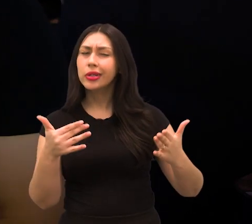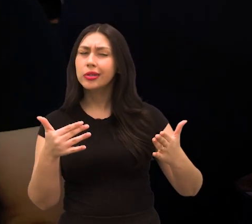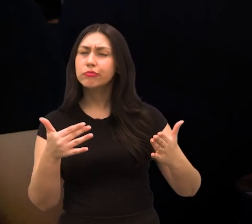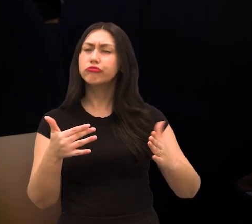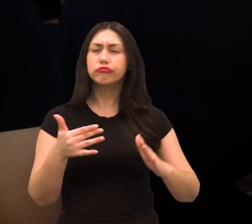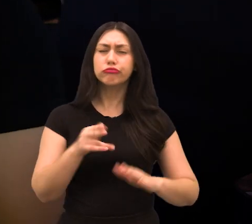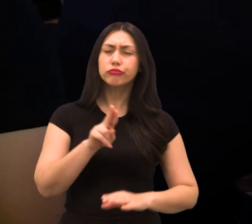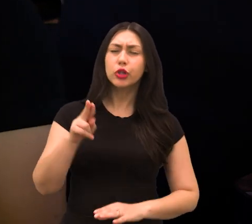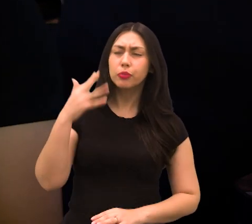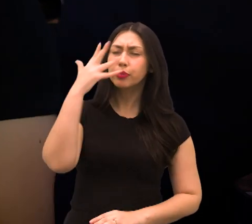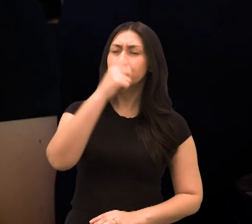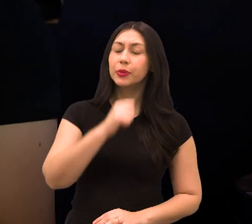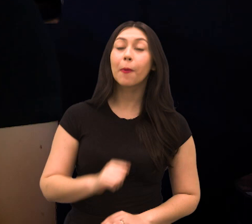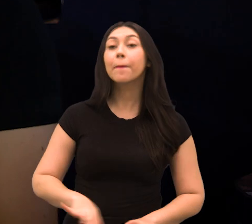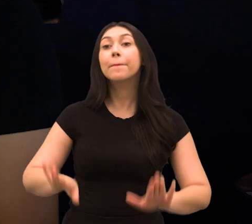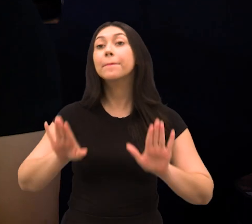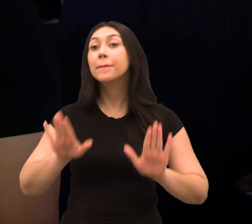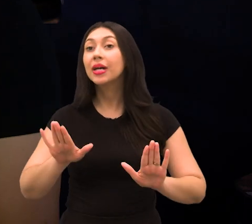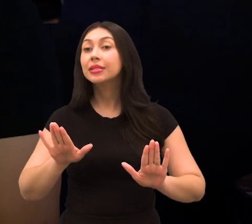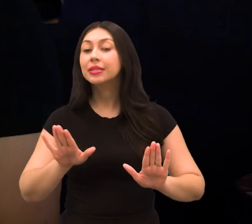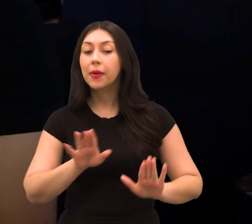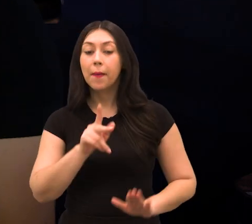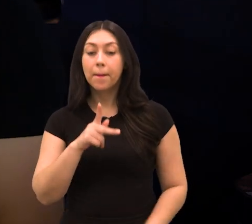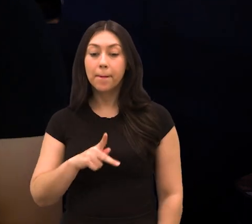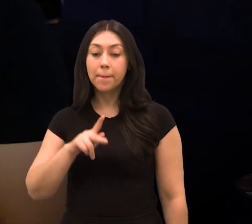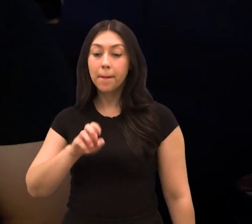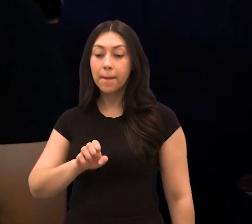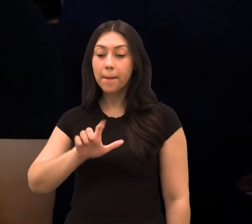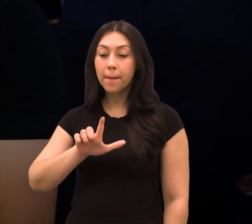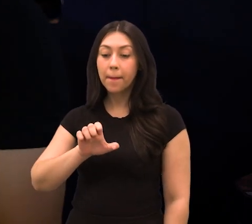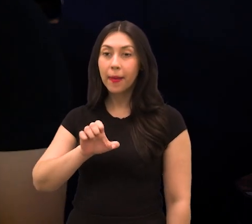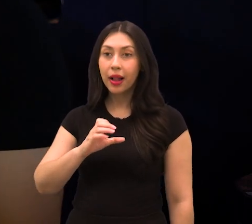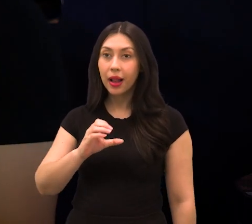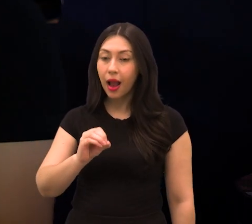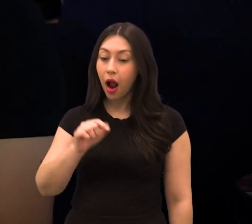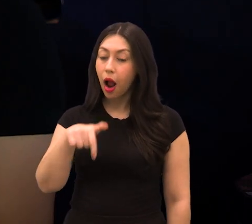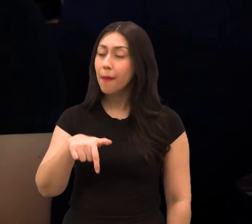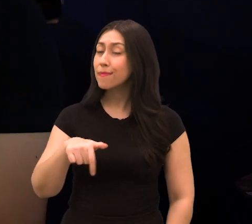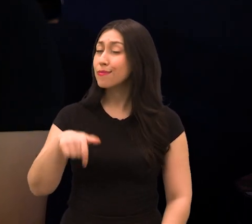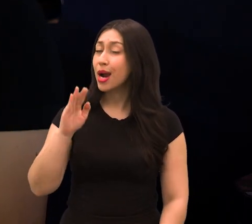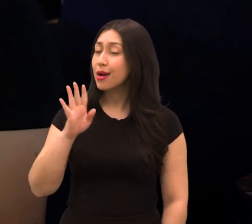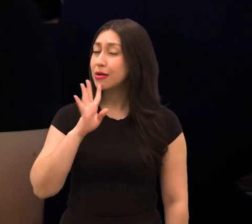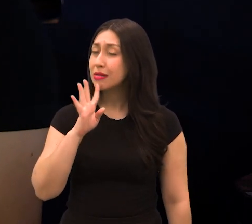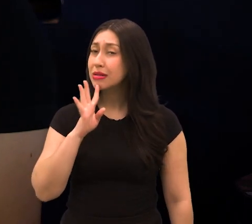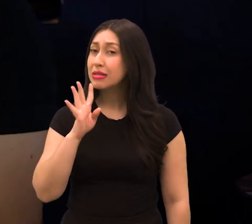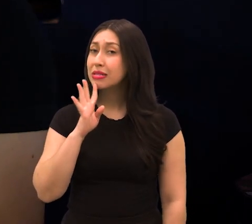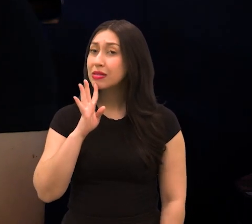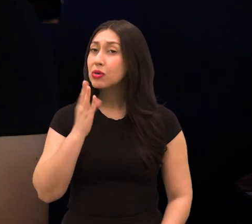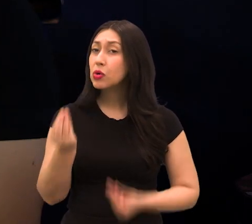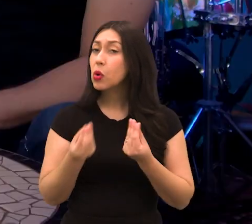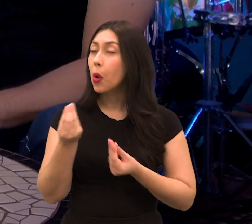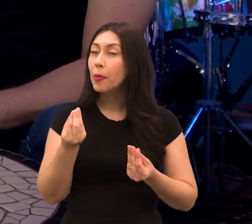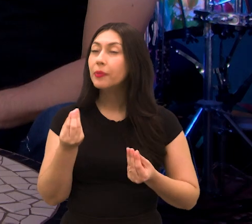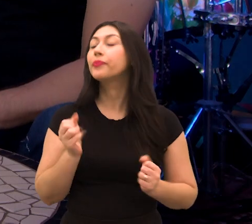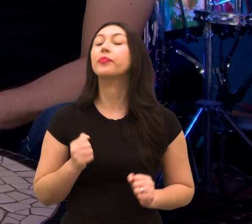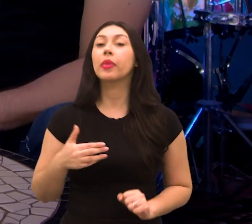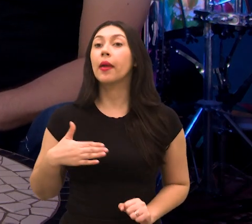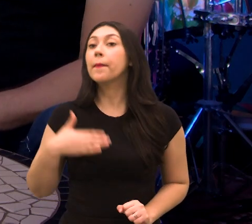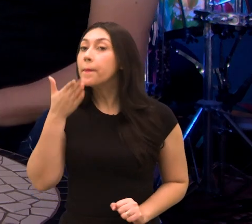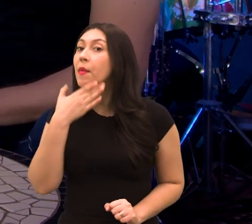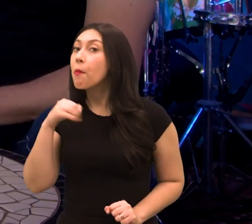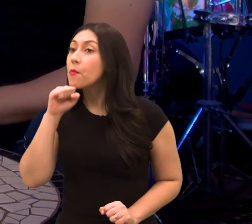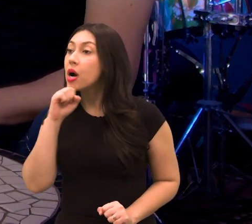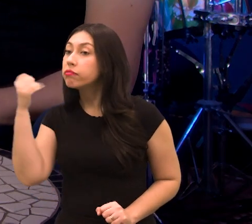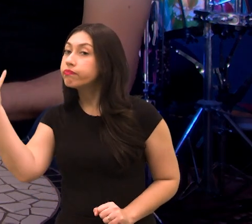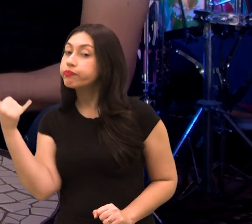E aí sugeriu meu nome. Mas o meu apelido, que se tornou mais o meu nome que meu próprio nome, ele veio o seguinte, isso conta meu pai.